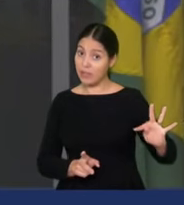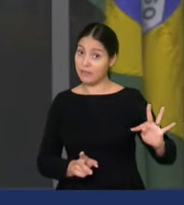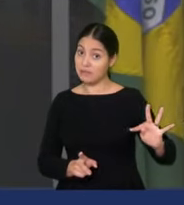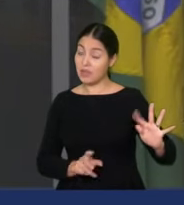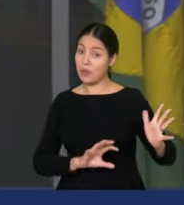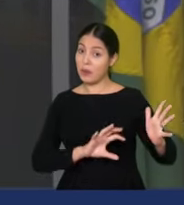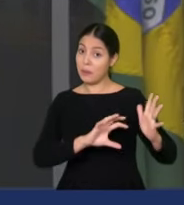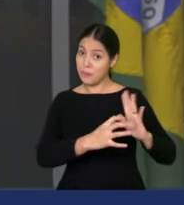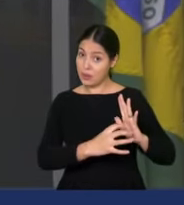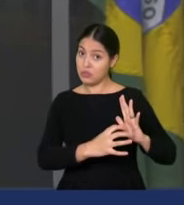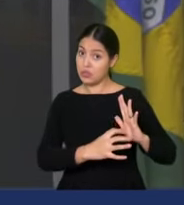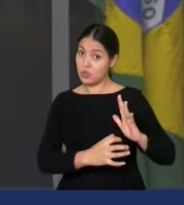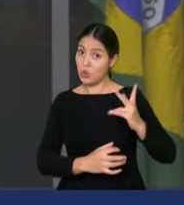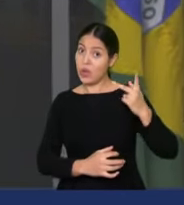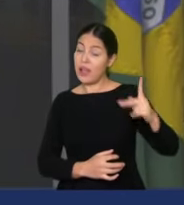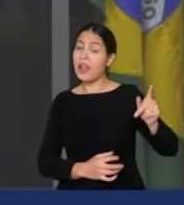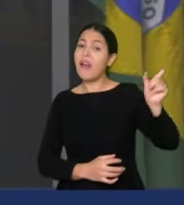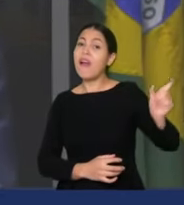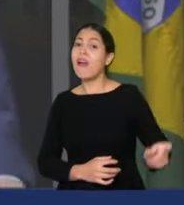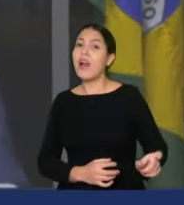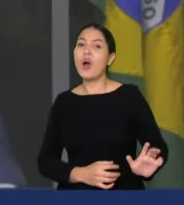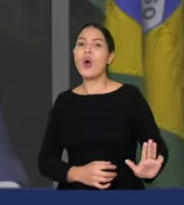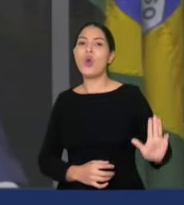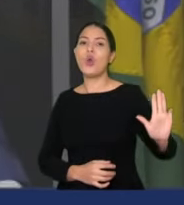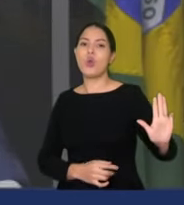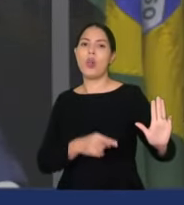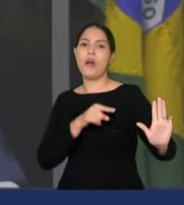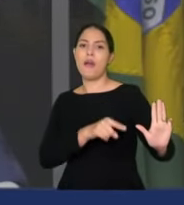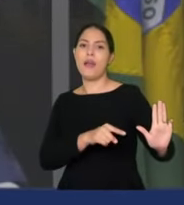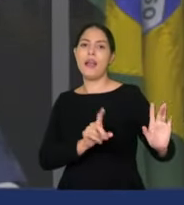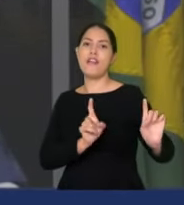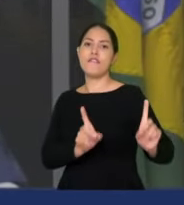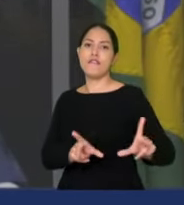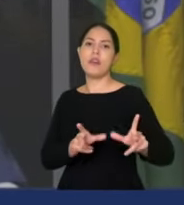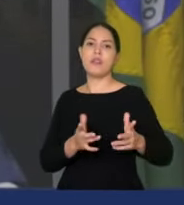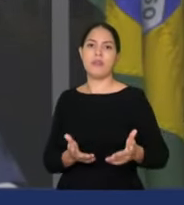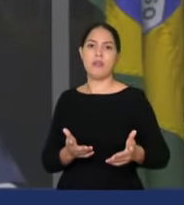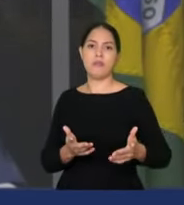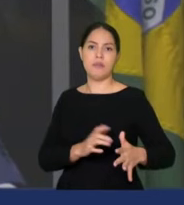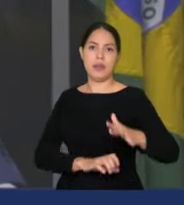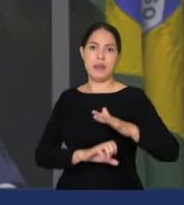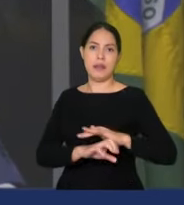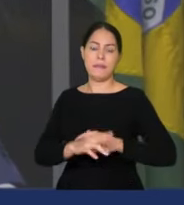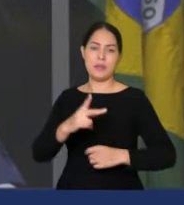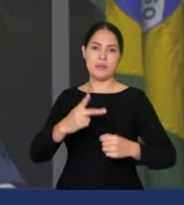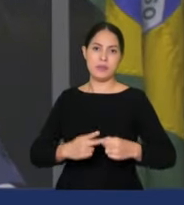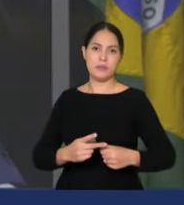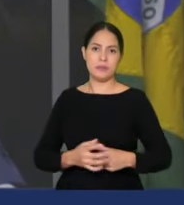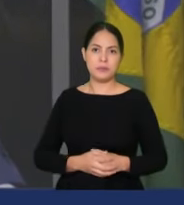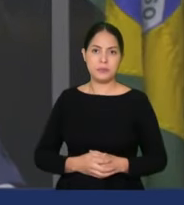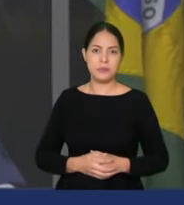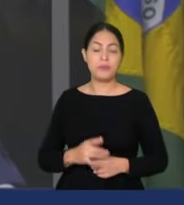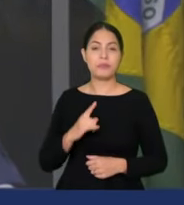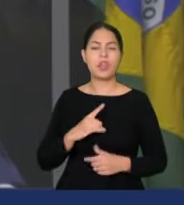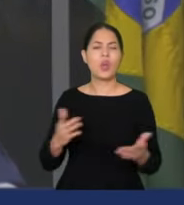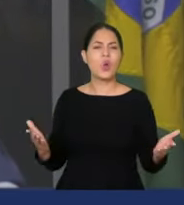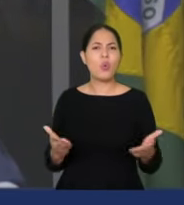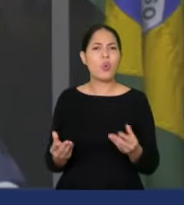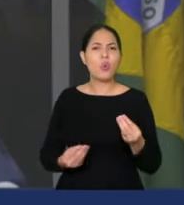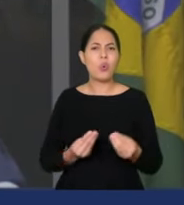Hoje a Petrobras, ela está aí 70% fora das mãos do governo. O